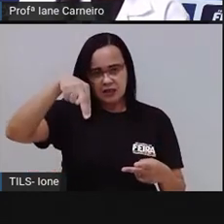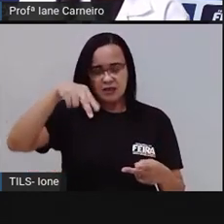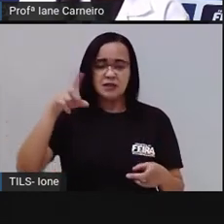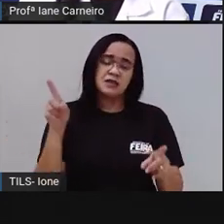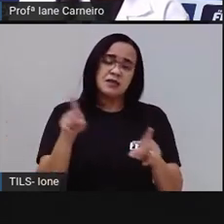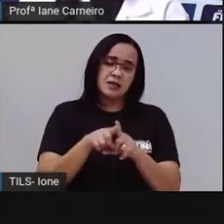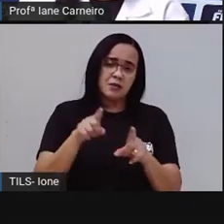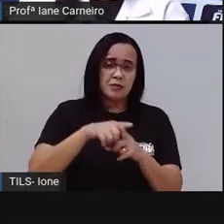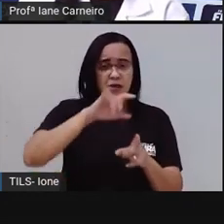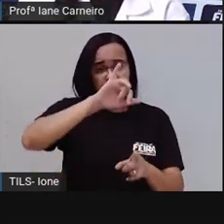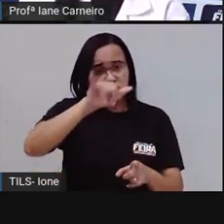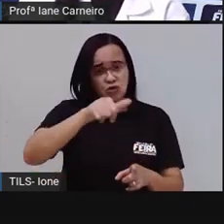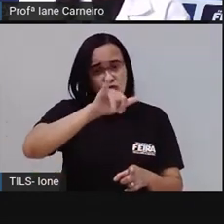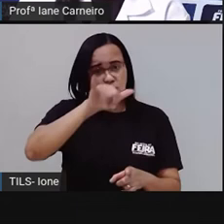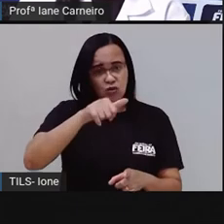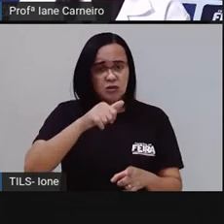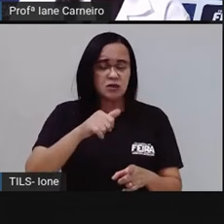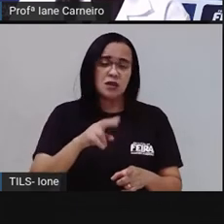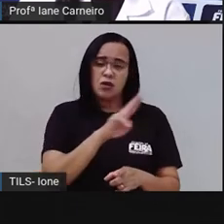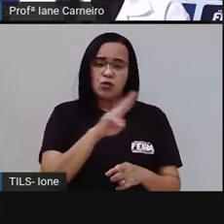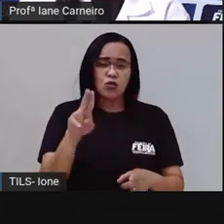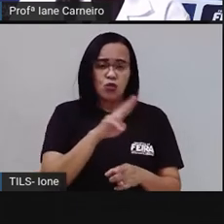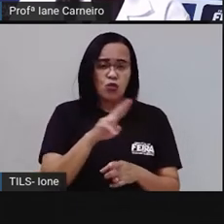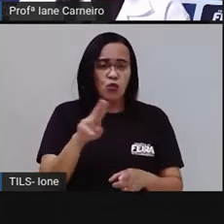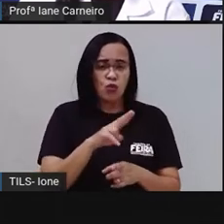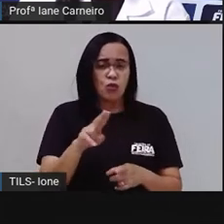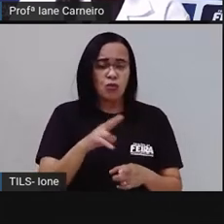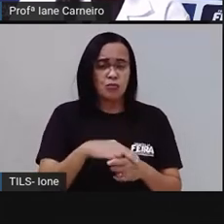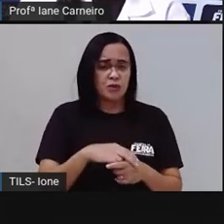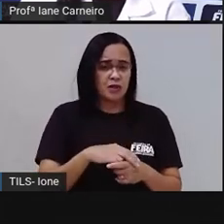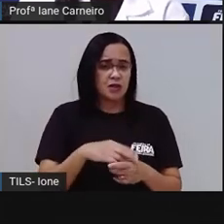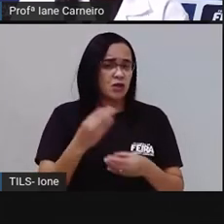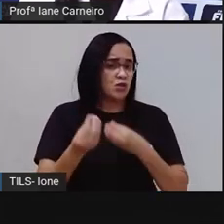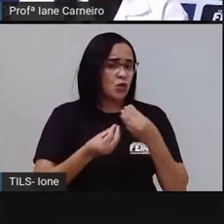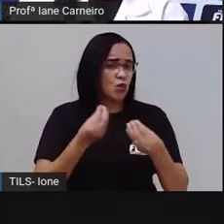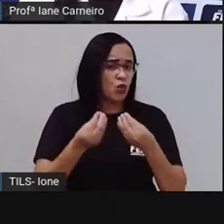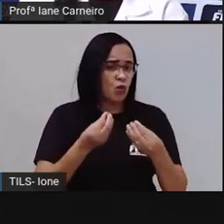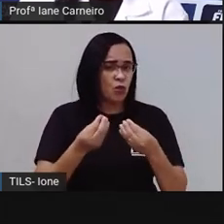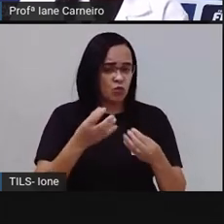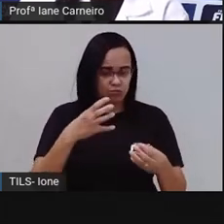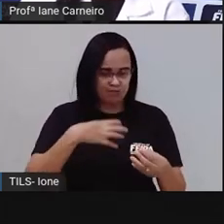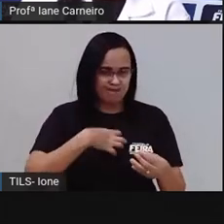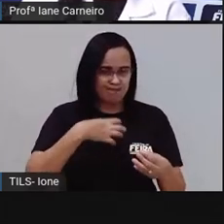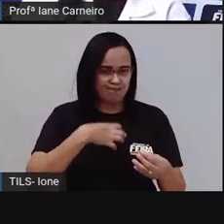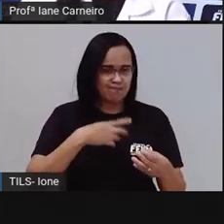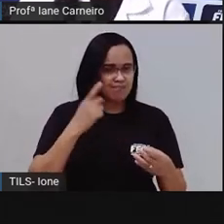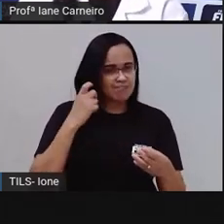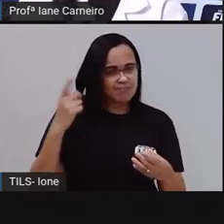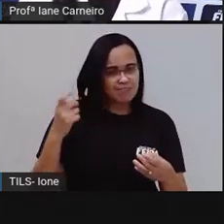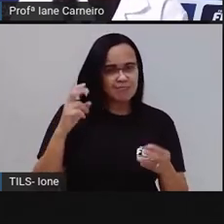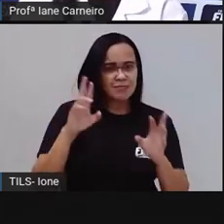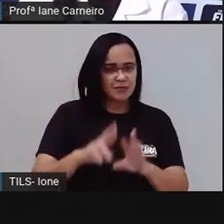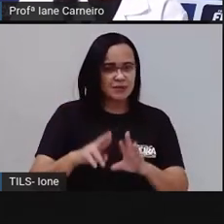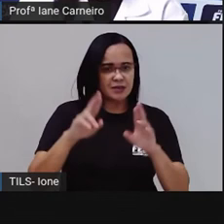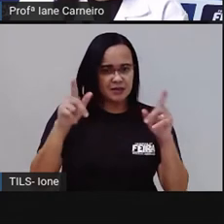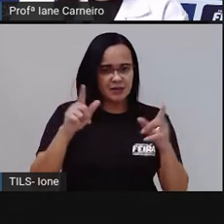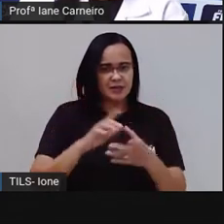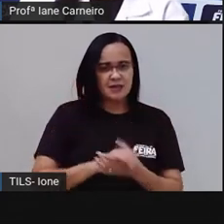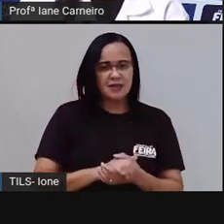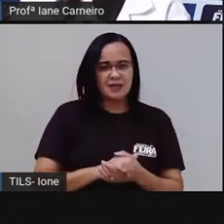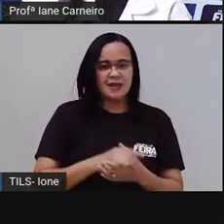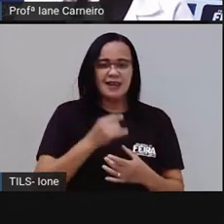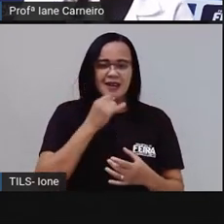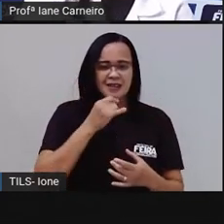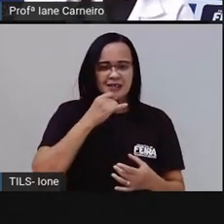dela é a letra J, mas o som que ela produz, ó, é a letra G, né? Então a gente fala